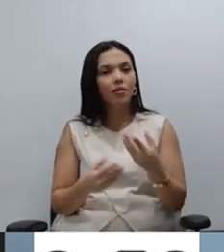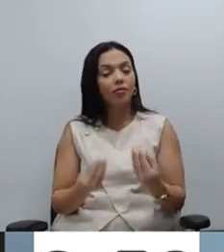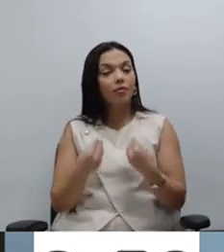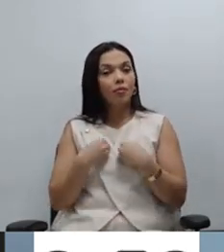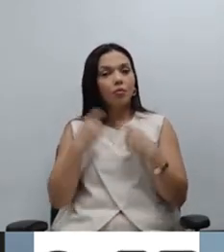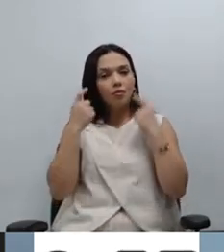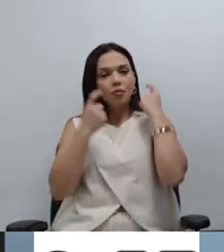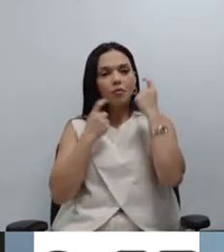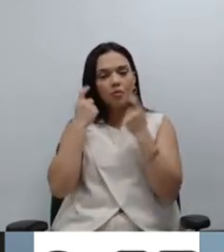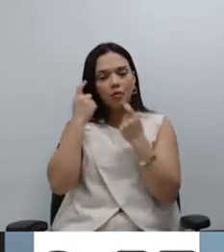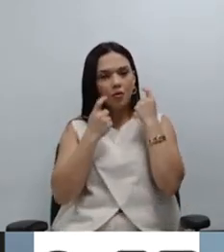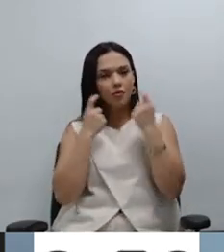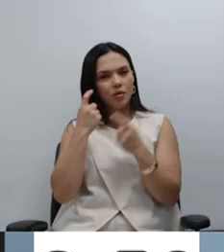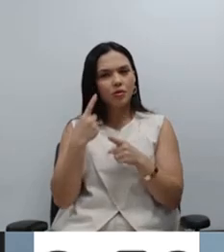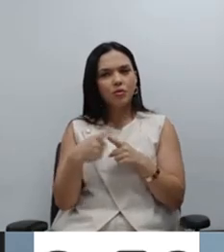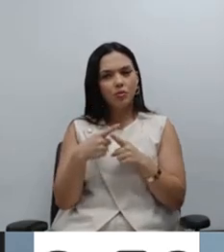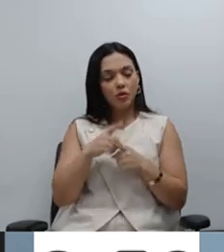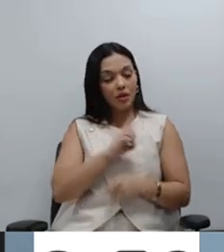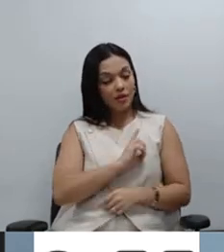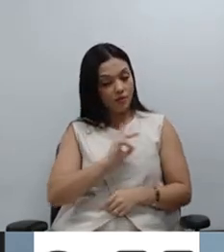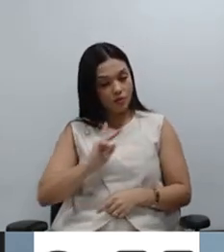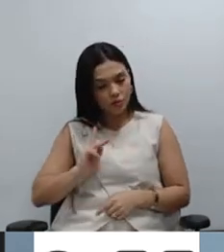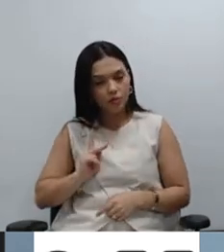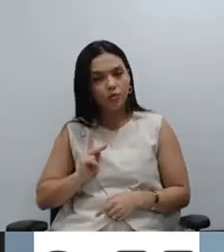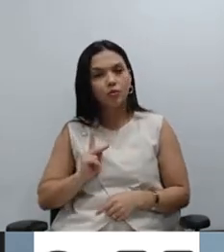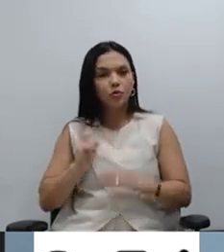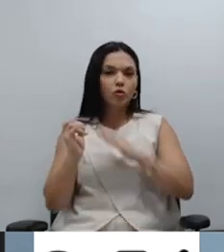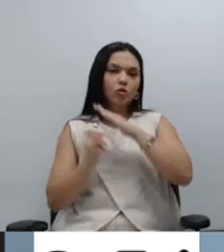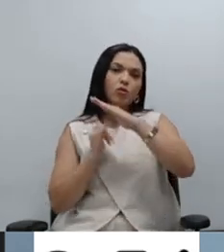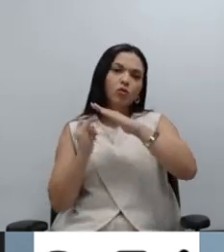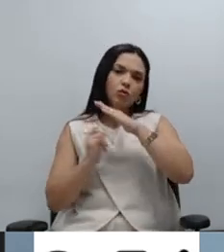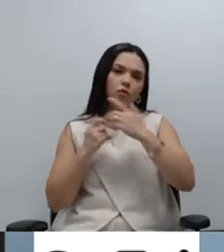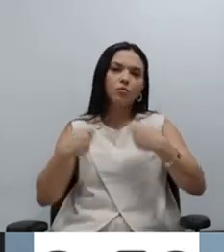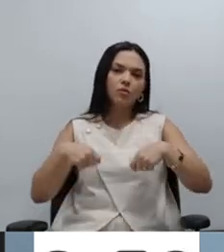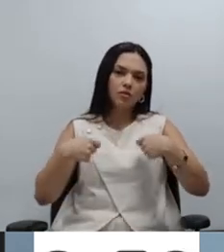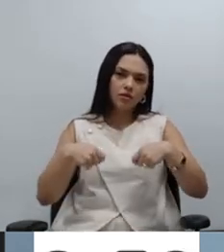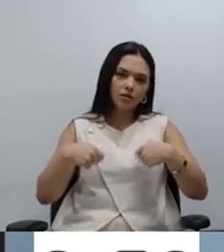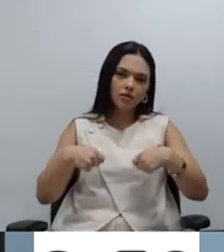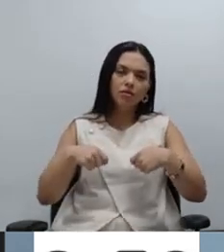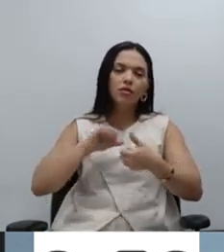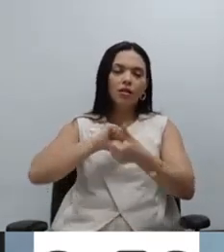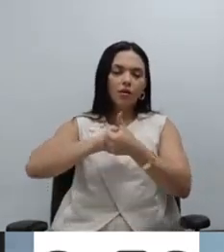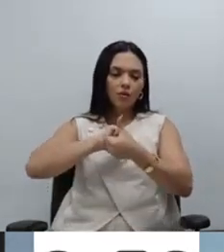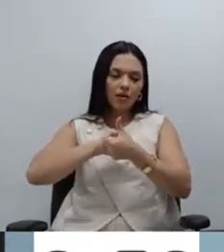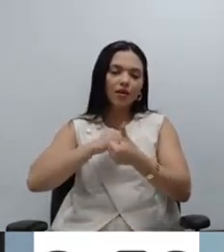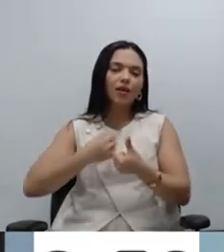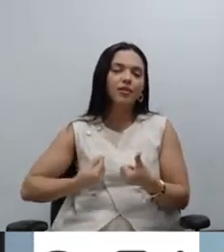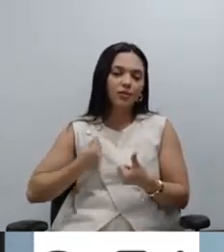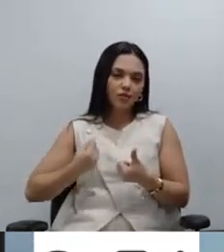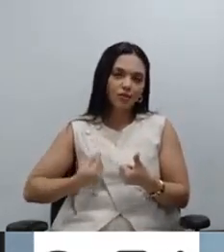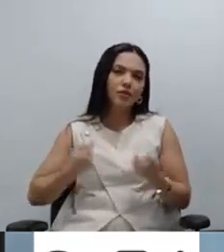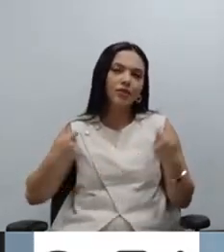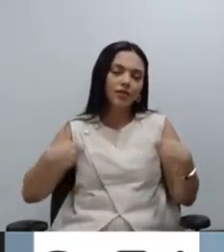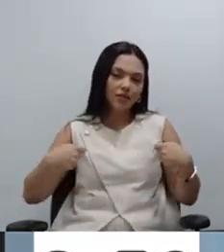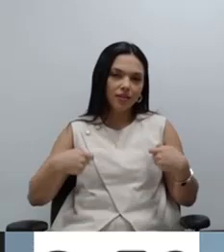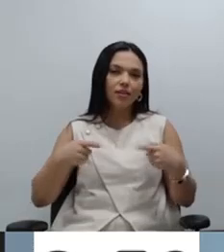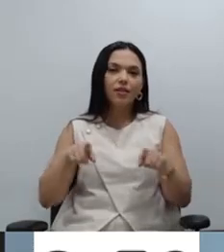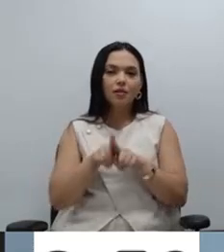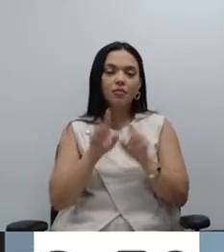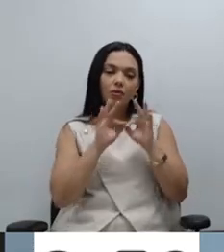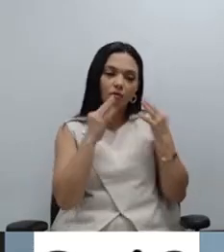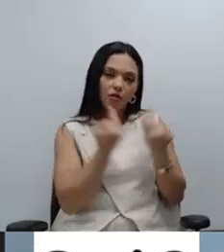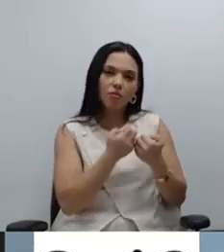né? Porque defensores e essa instituição, os servidores, têm que ter também um pouquinho de qualidade de vida, né? Haja visto que tem cuidar dos seus familiares,